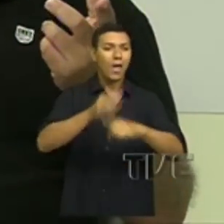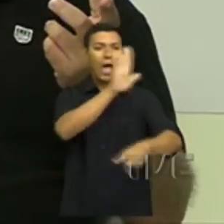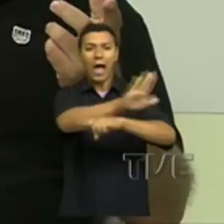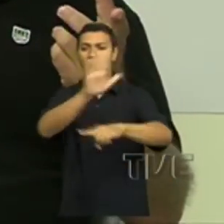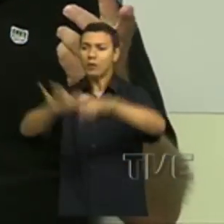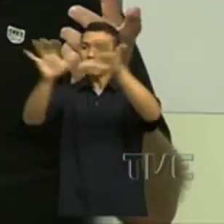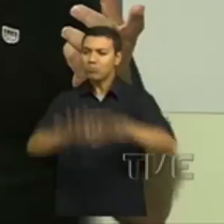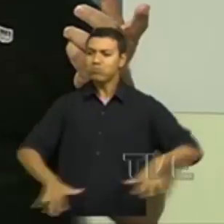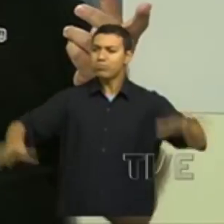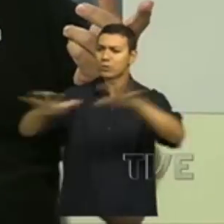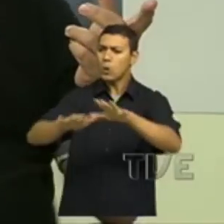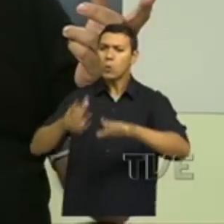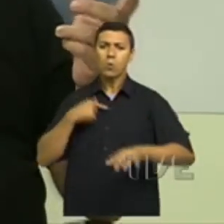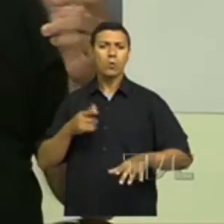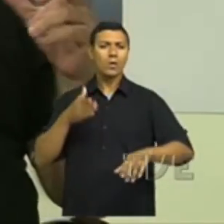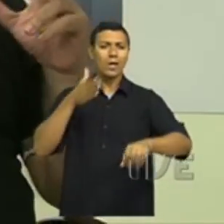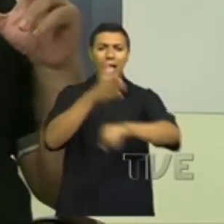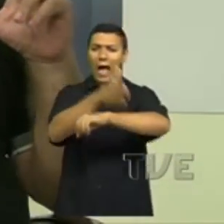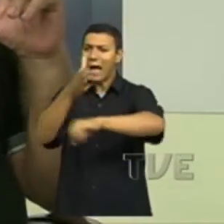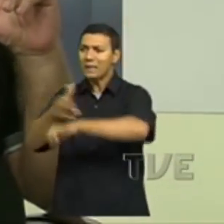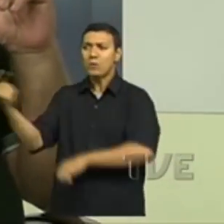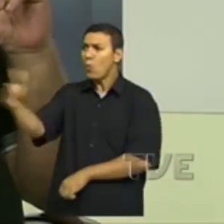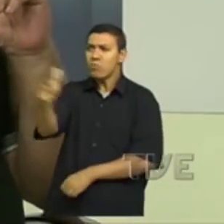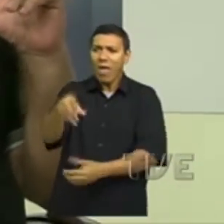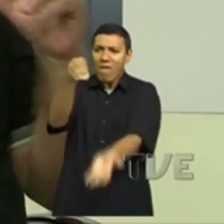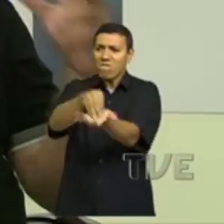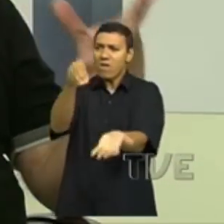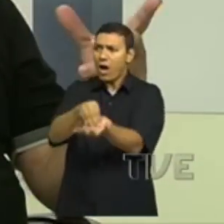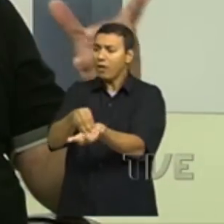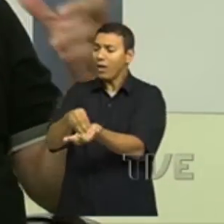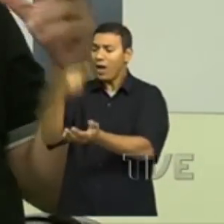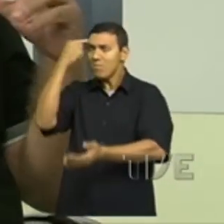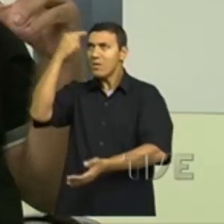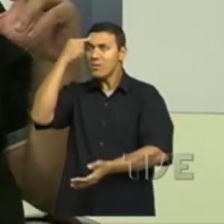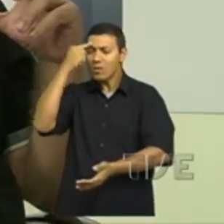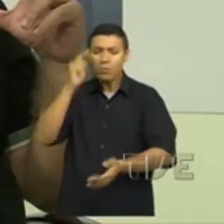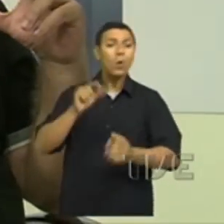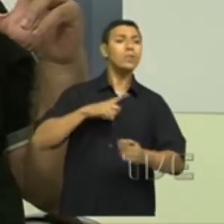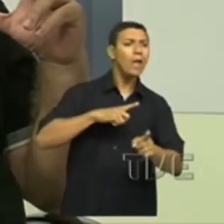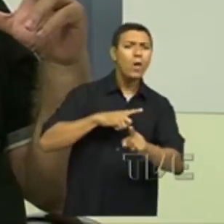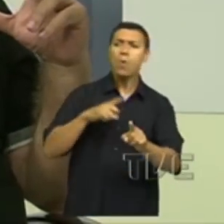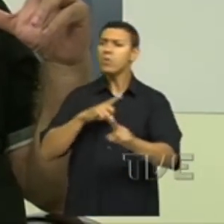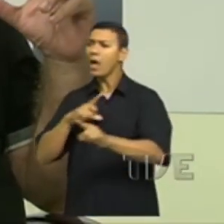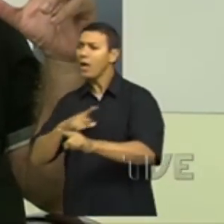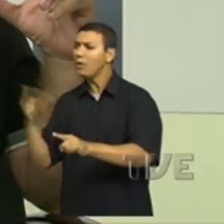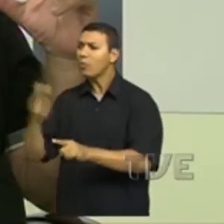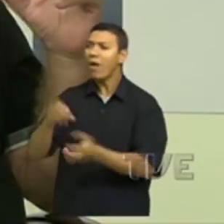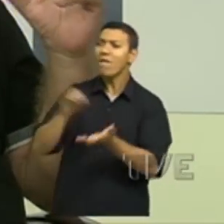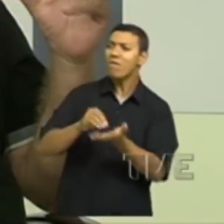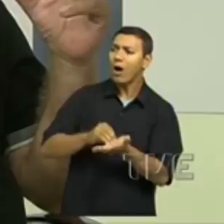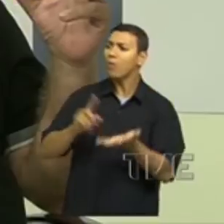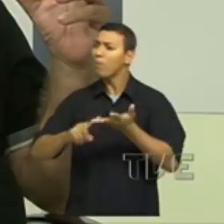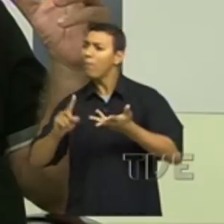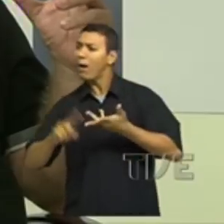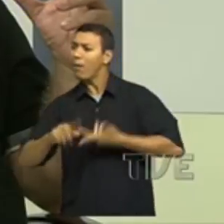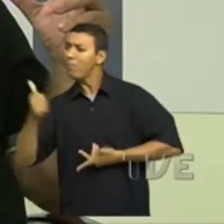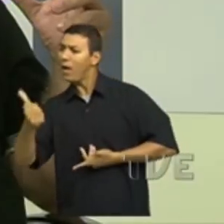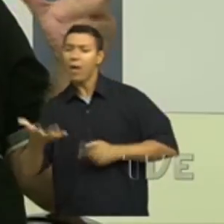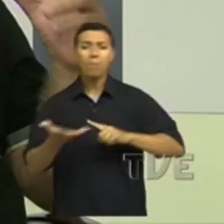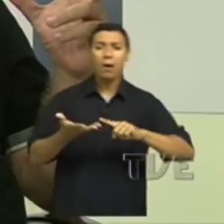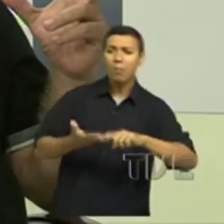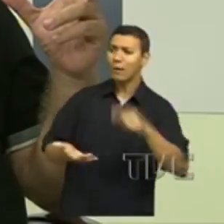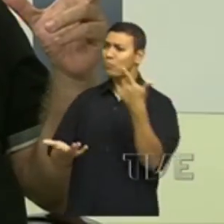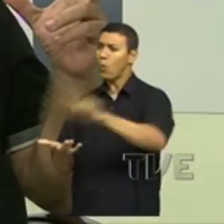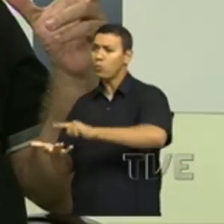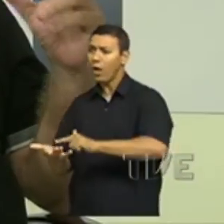gente que não tem esse acesso. Então a gente começou a ver o que, que tinha, o que, que não tinha, e chegamos a uma conclusão que